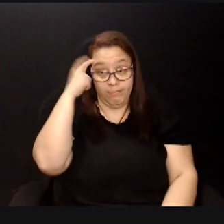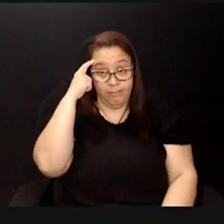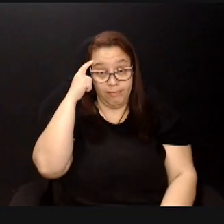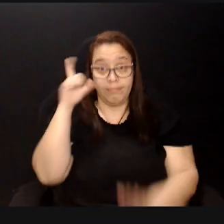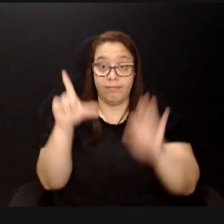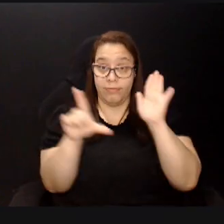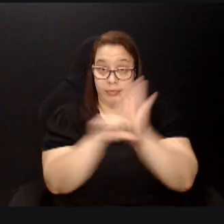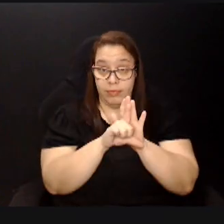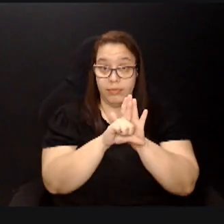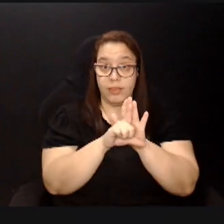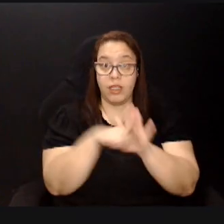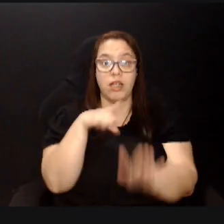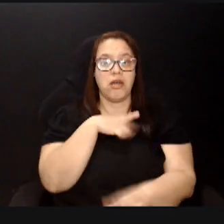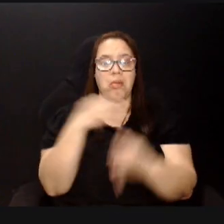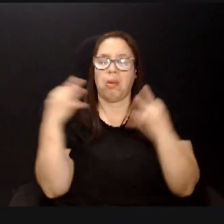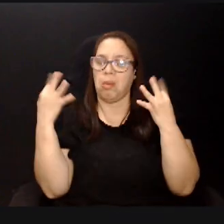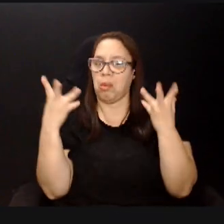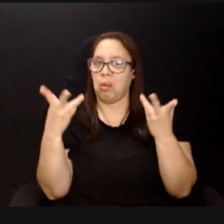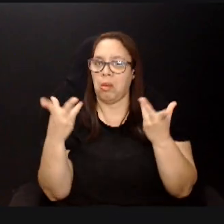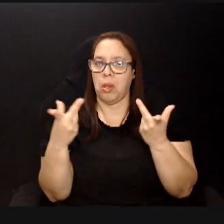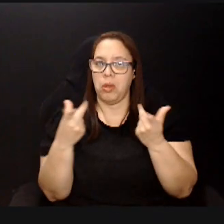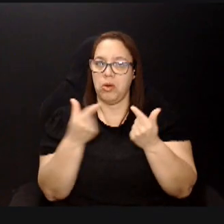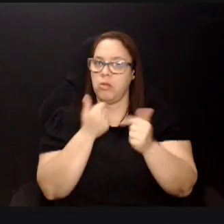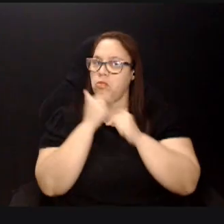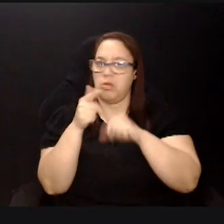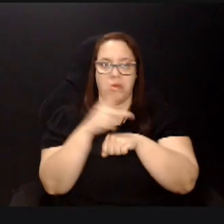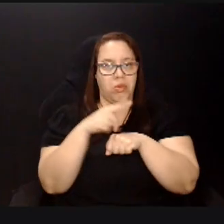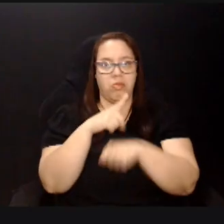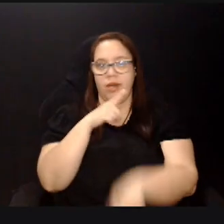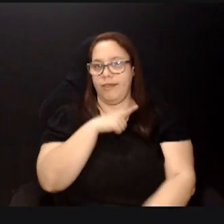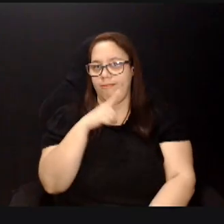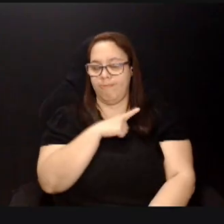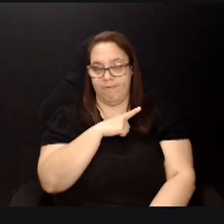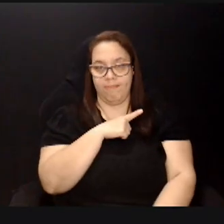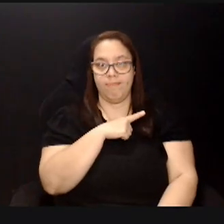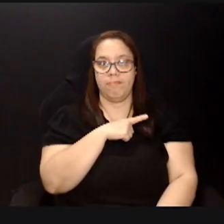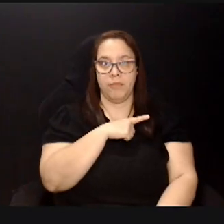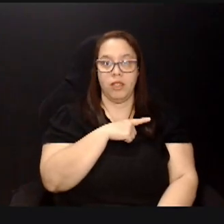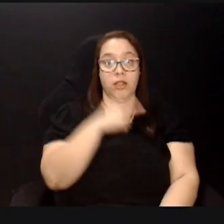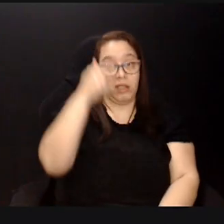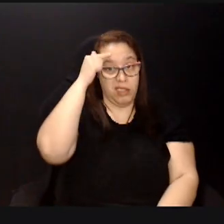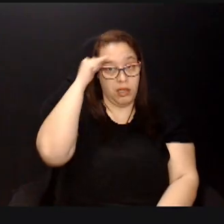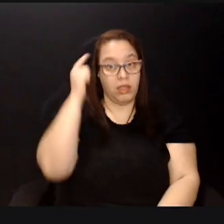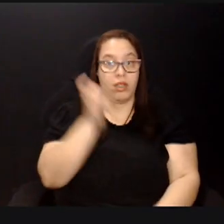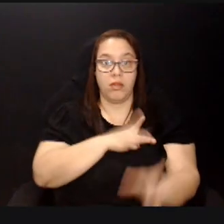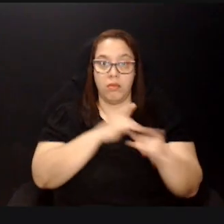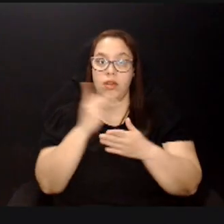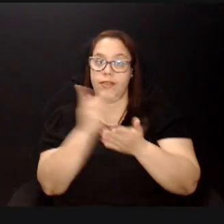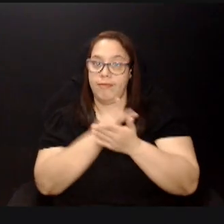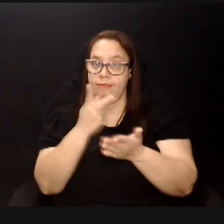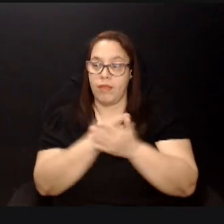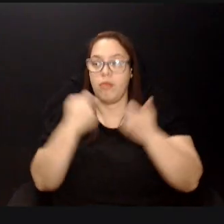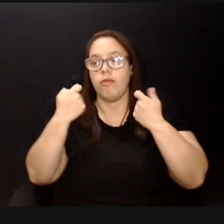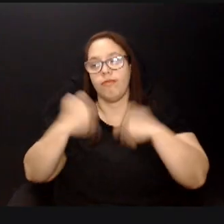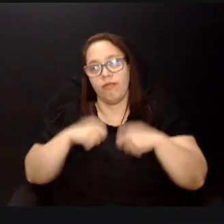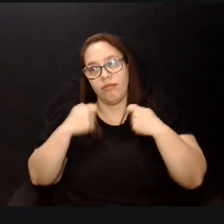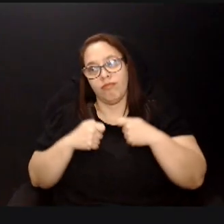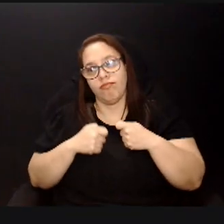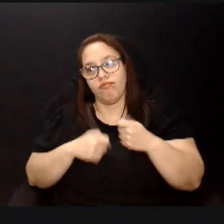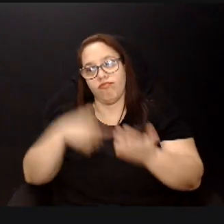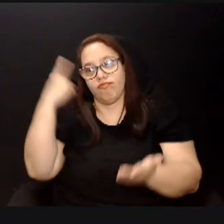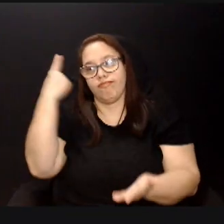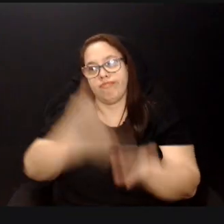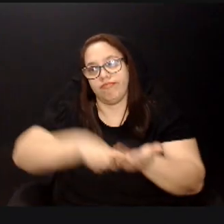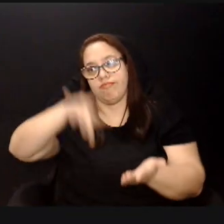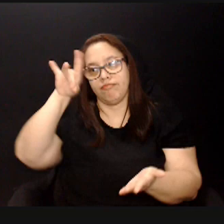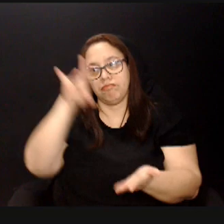temos leis fantásticas como nenhum outro país tem. Eu falo isso para você, Gabriel, sem medo de errar. O que a gente precisa fazer é com que as leis, de fato,